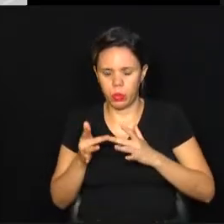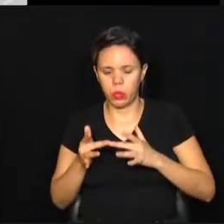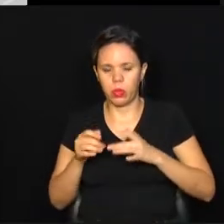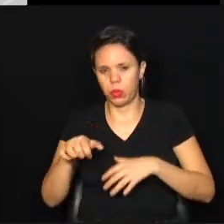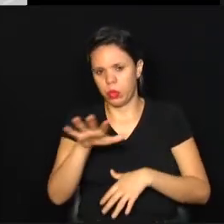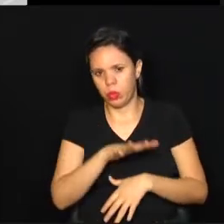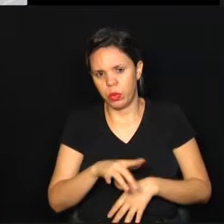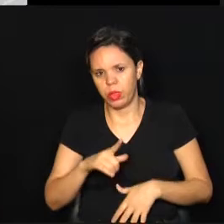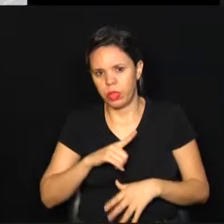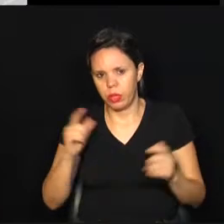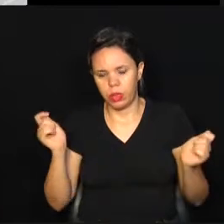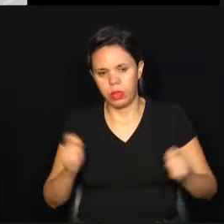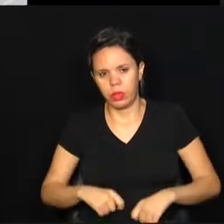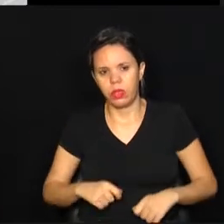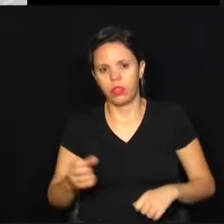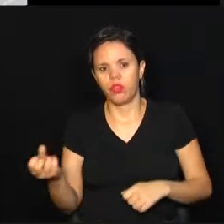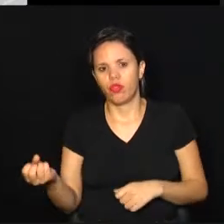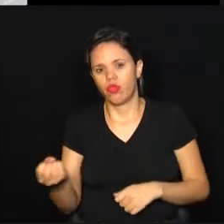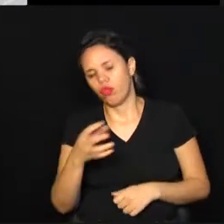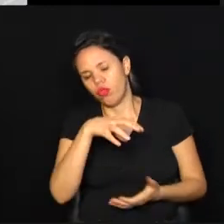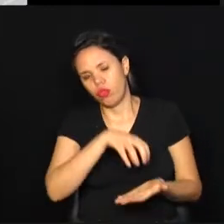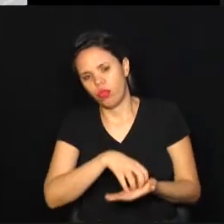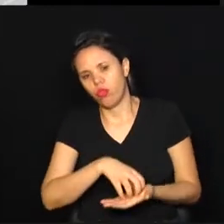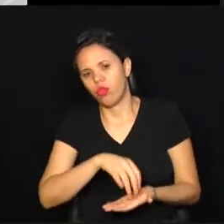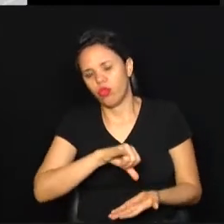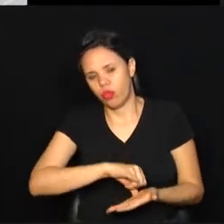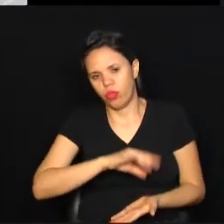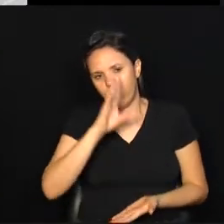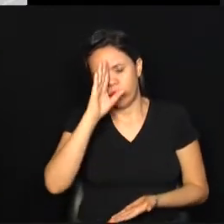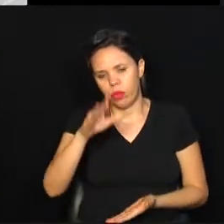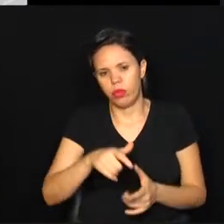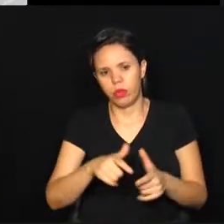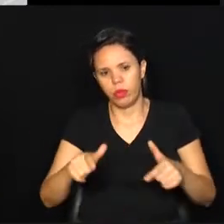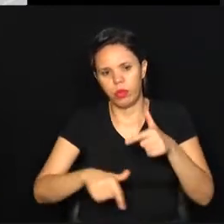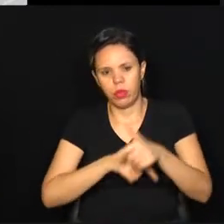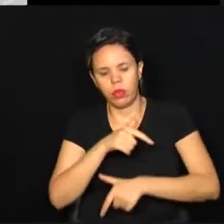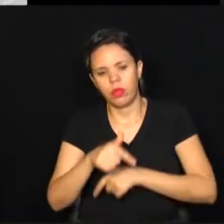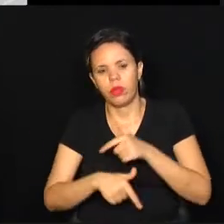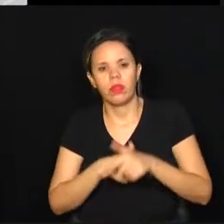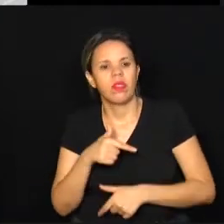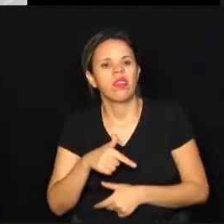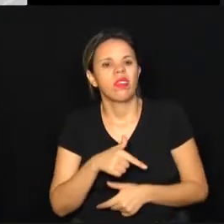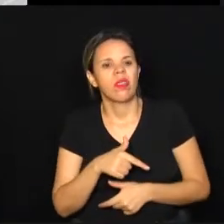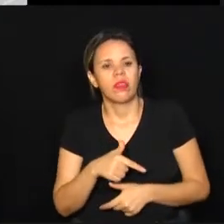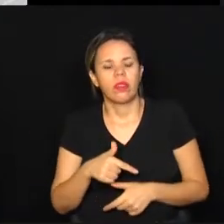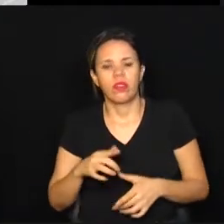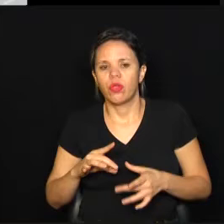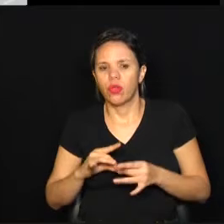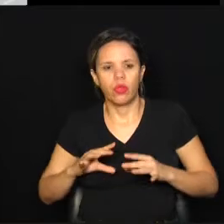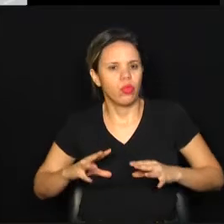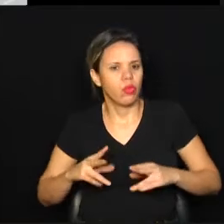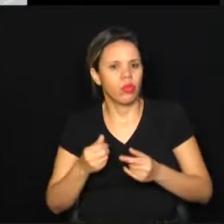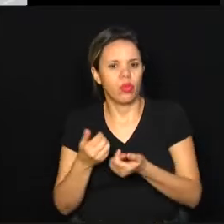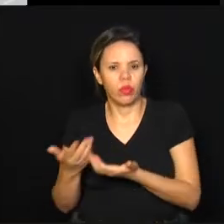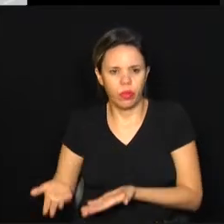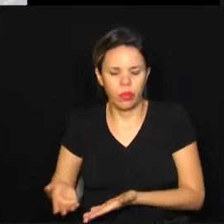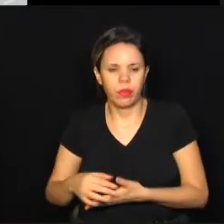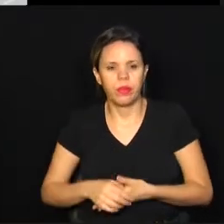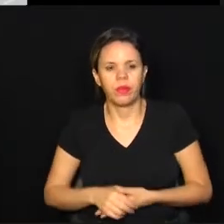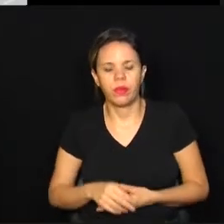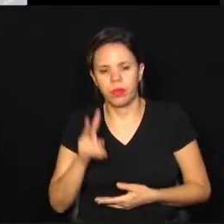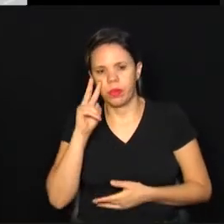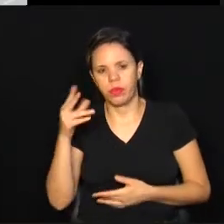área ela tem um potencial de ser uma nova centralidade macrometropolitana, porque ela está nesses eixos todos, né? E olha